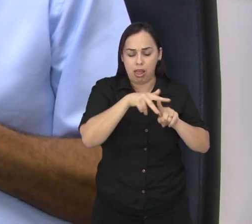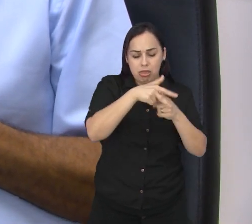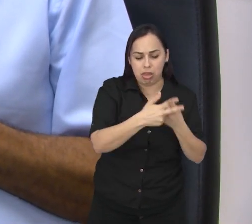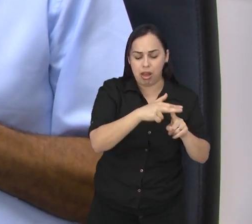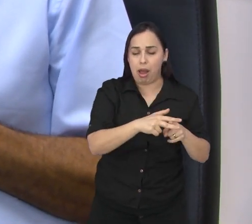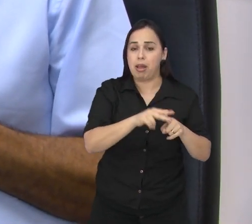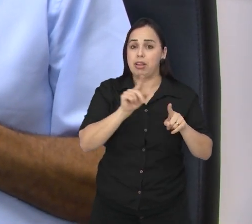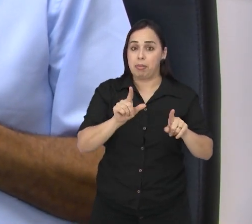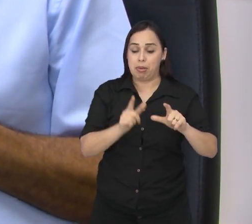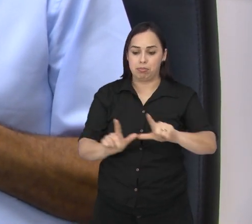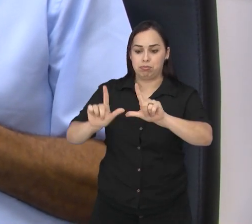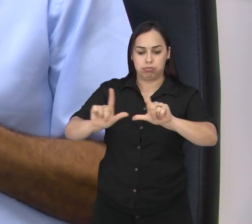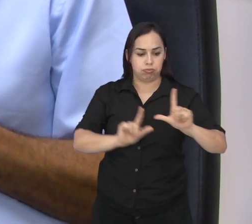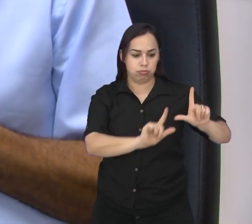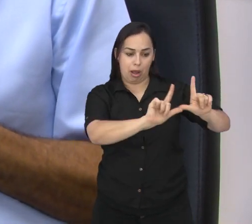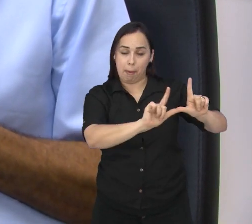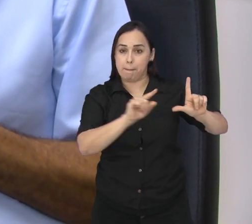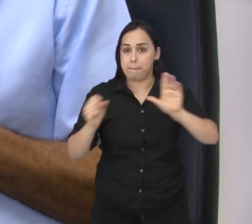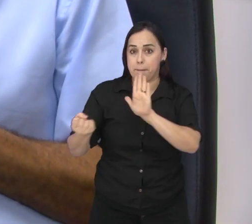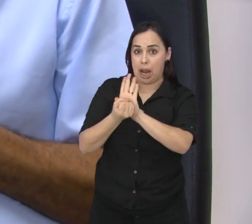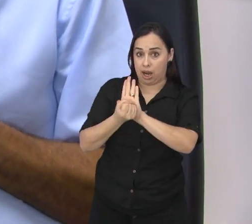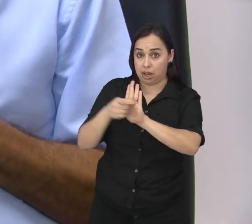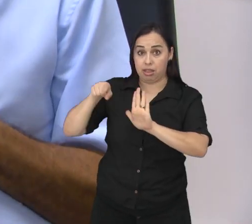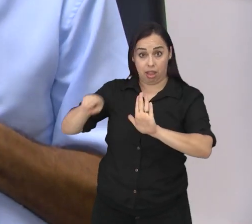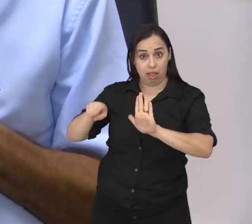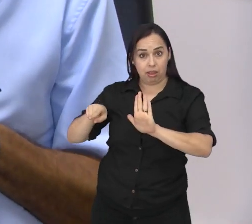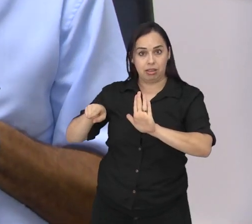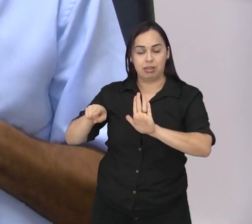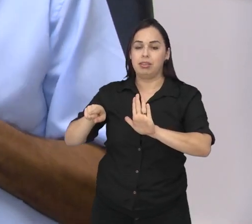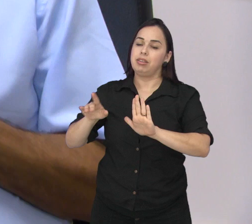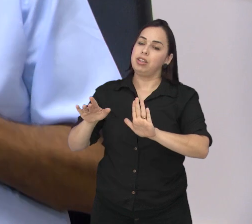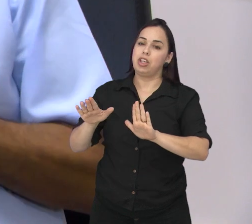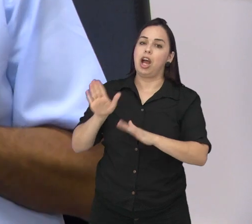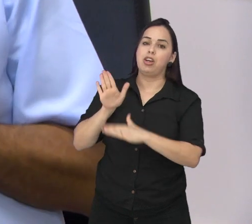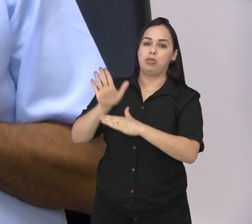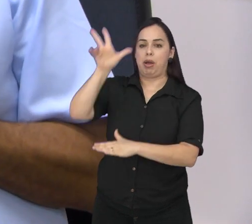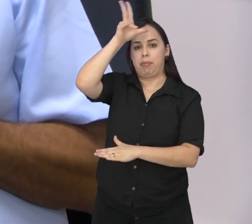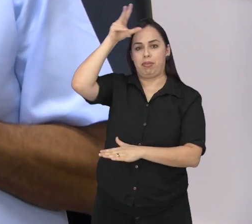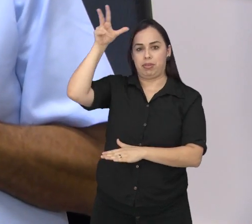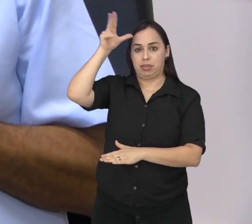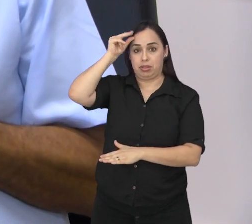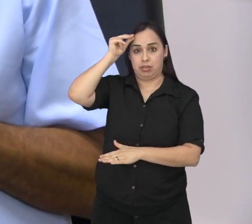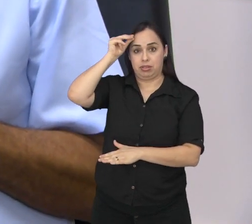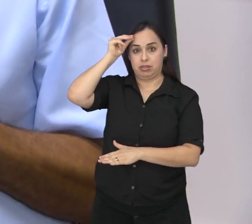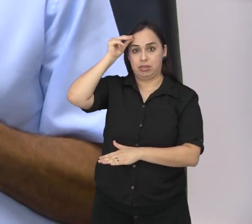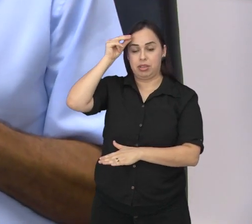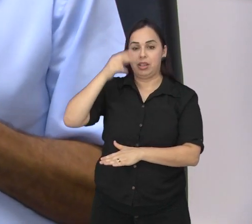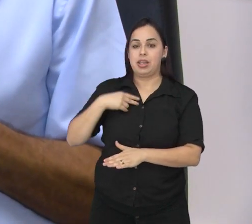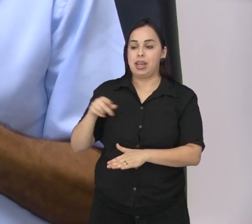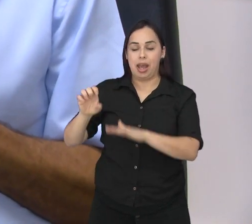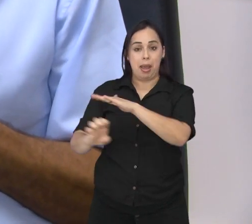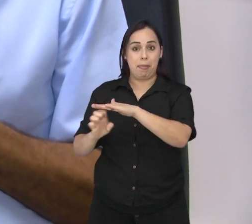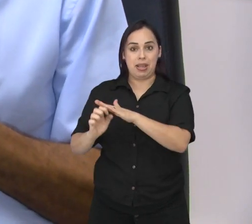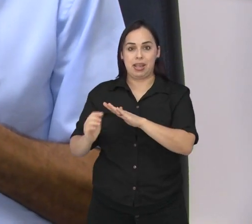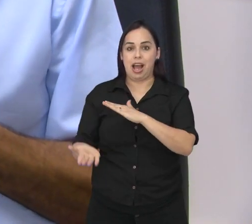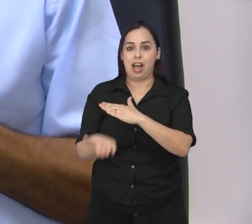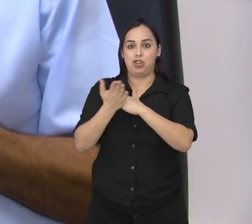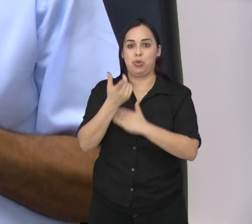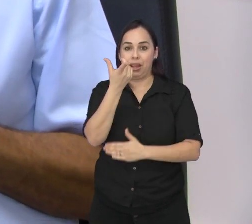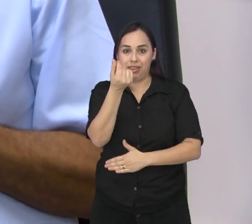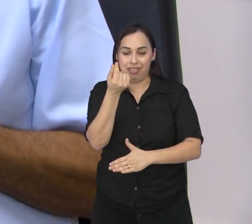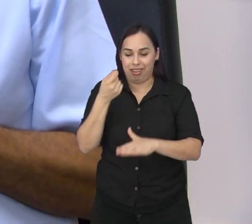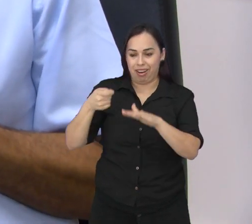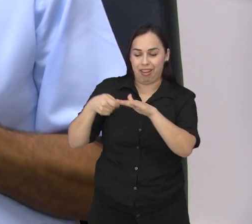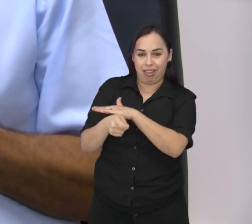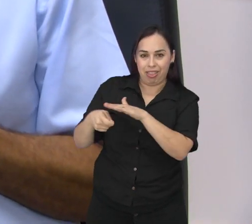né? E com isso a prefeitura ganha. Por quê? Porque ela faz a obra sem custo nenhum e